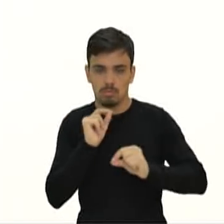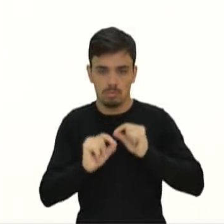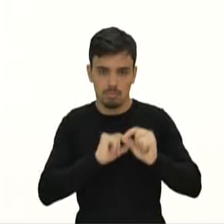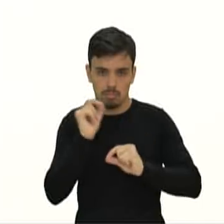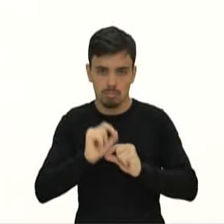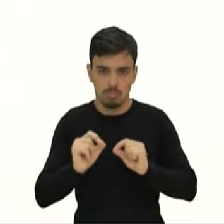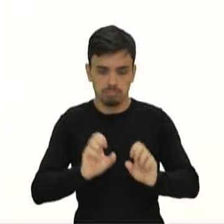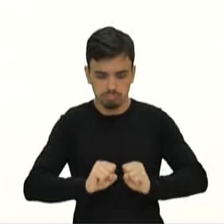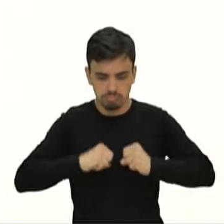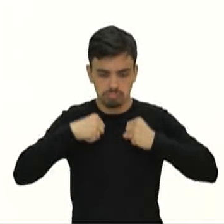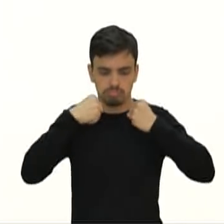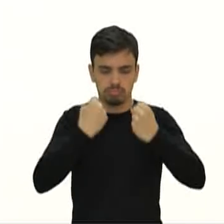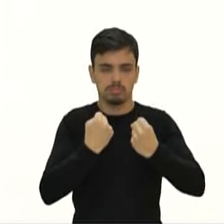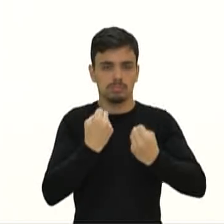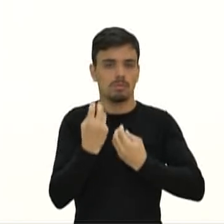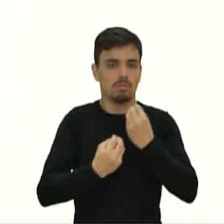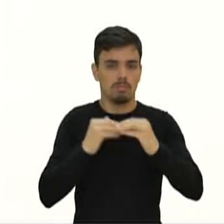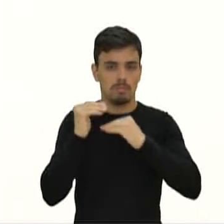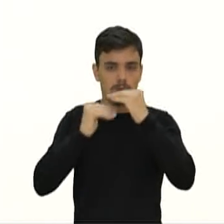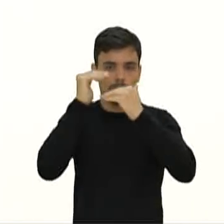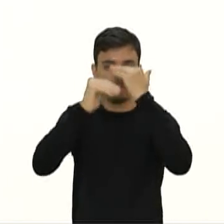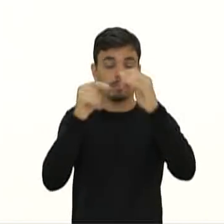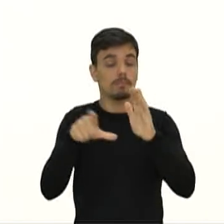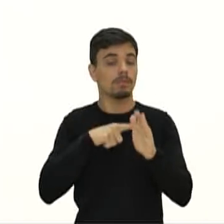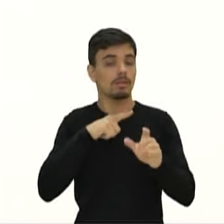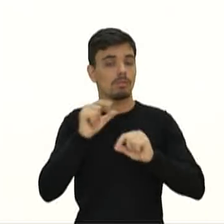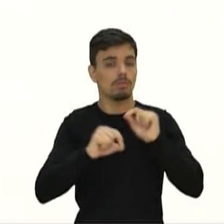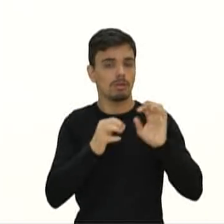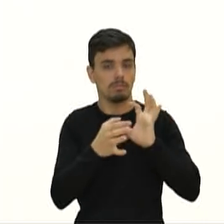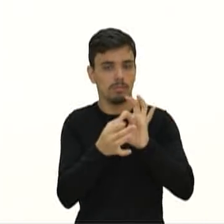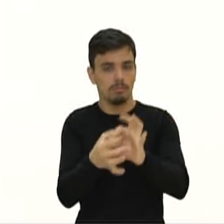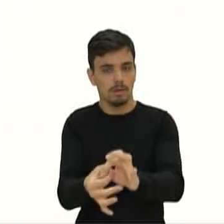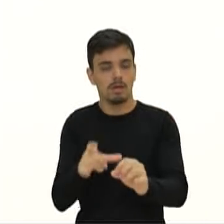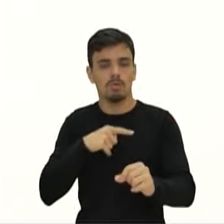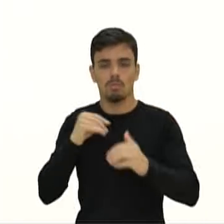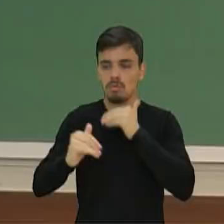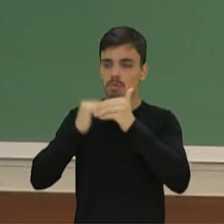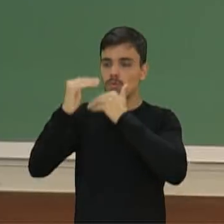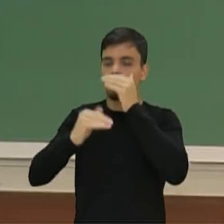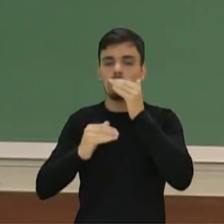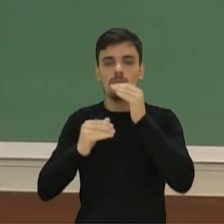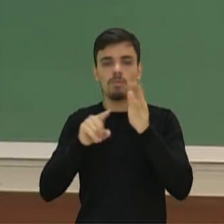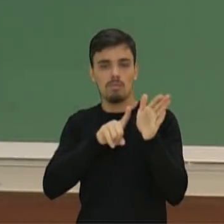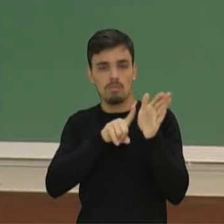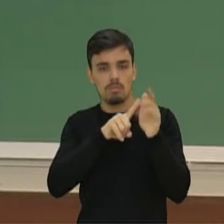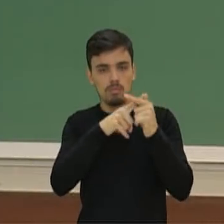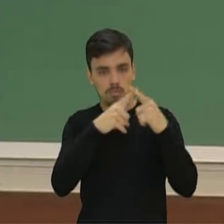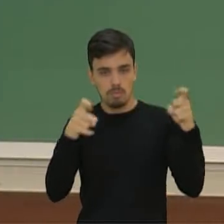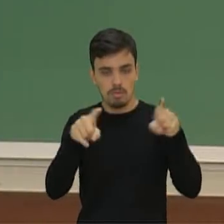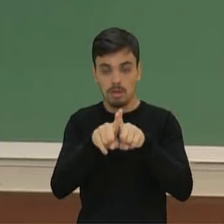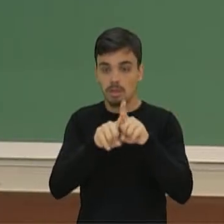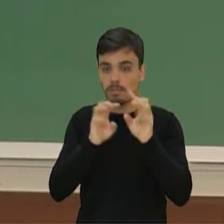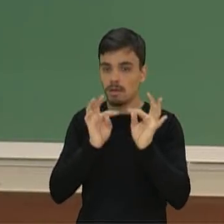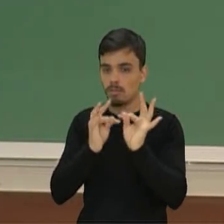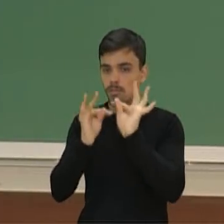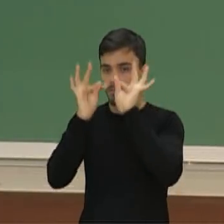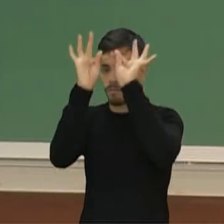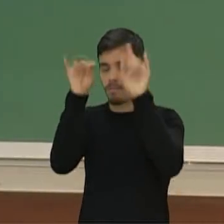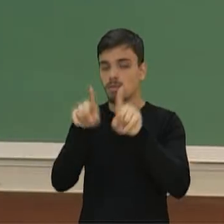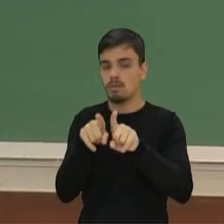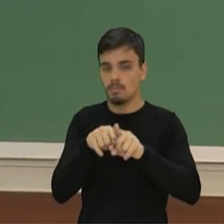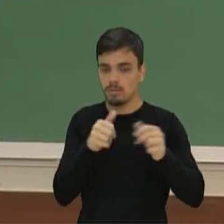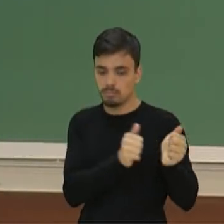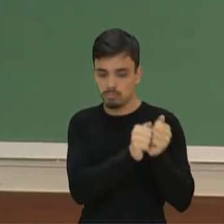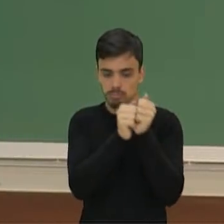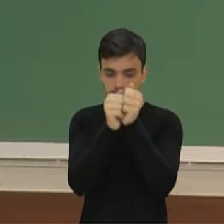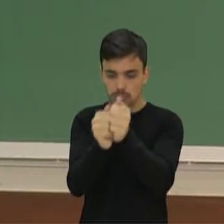formas de evoluir. Temos que, nesse contexto, alguns avanços científicos e também tecnológicos acompanharam essa